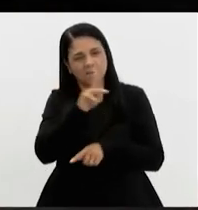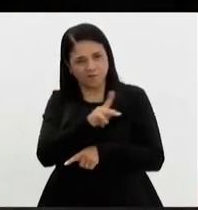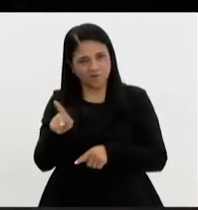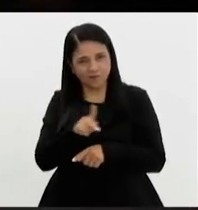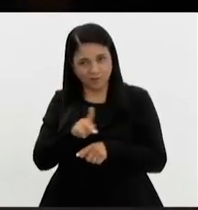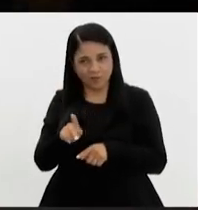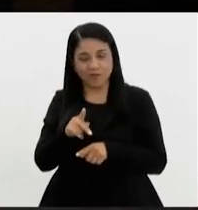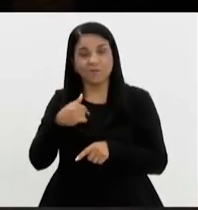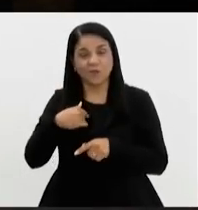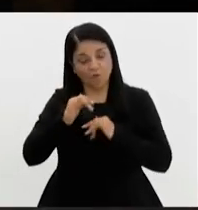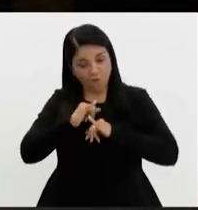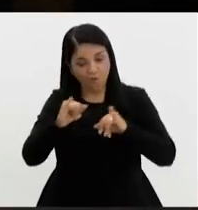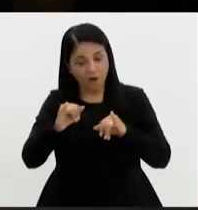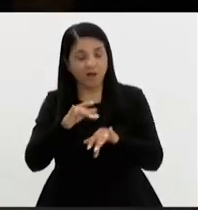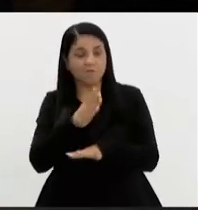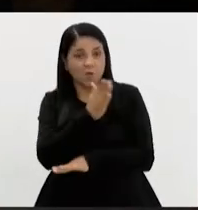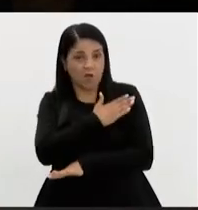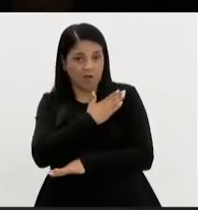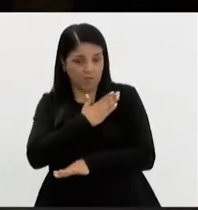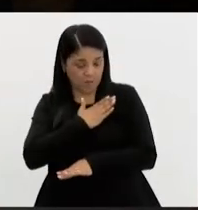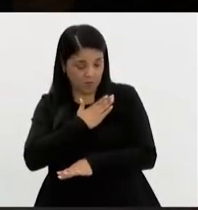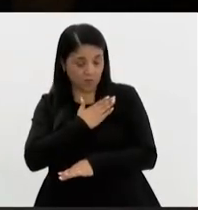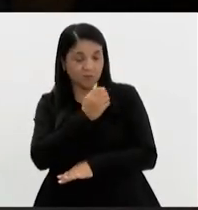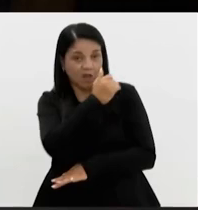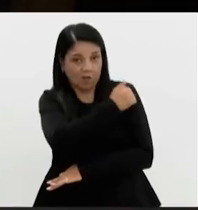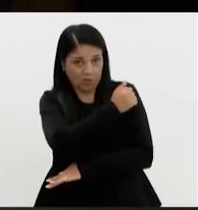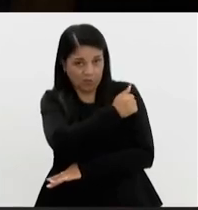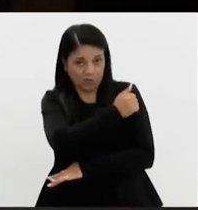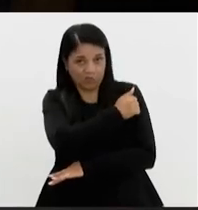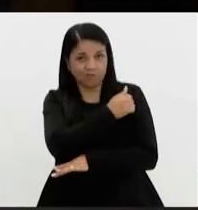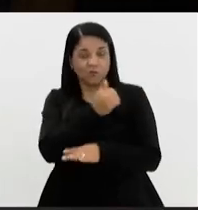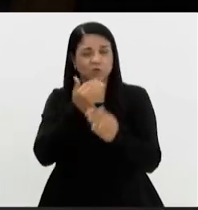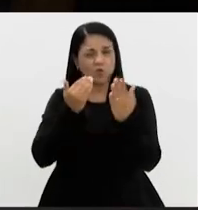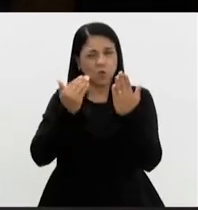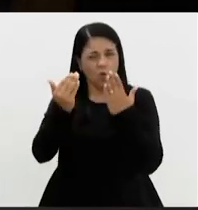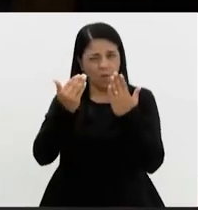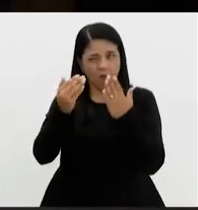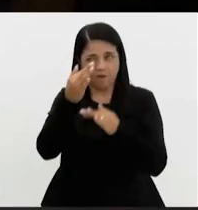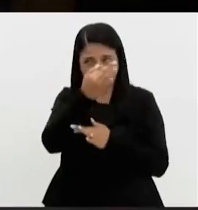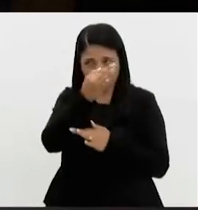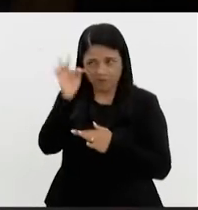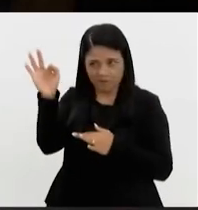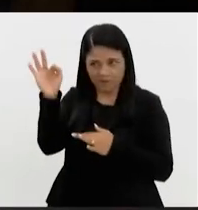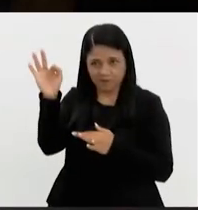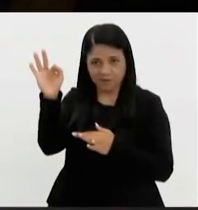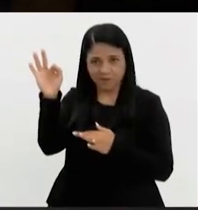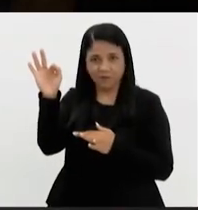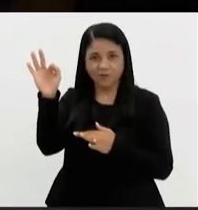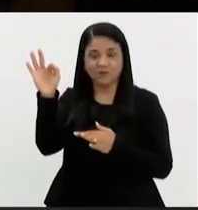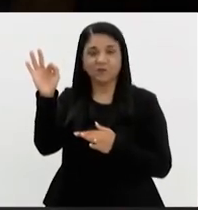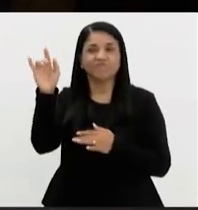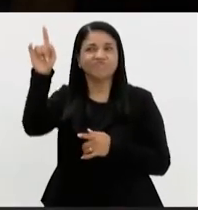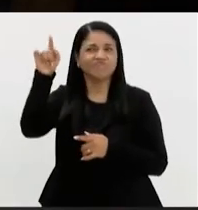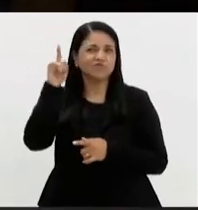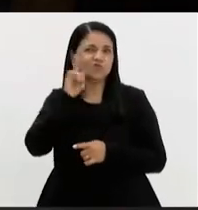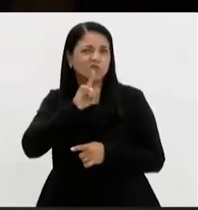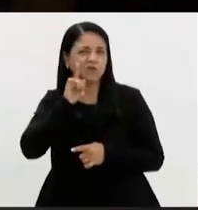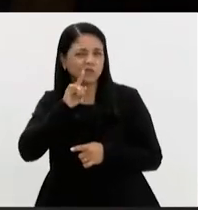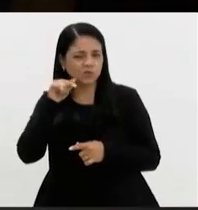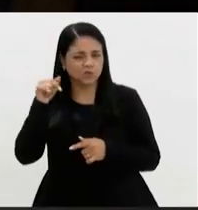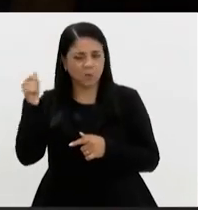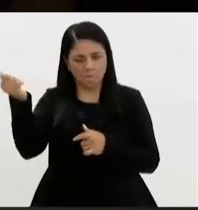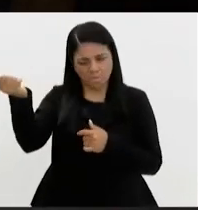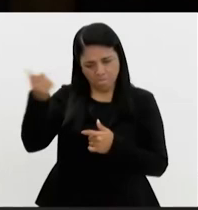que eh quando se vai comparar a Federação é muito comum dizer ah a Federação norte-americana é muito melhor que a